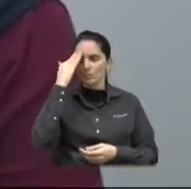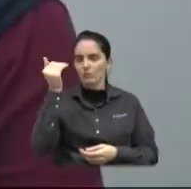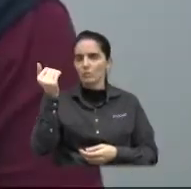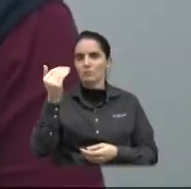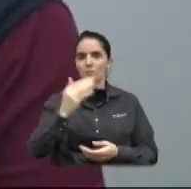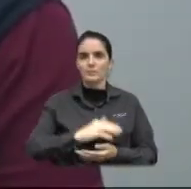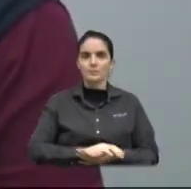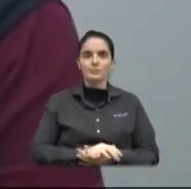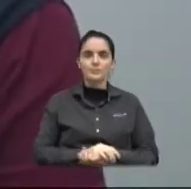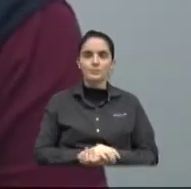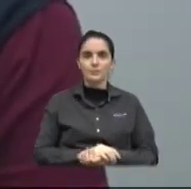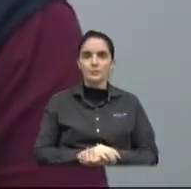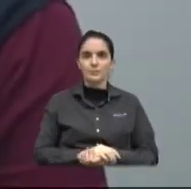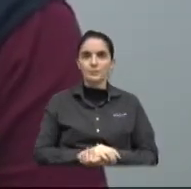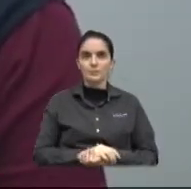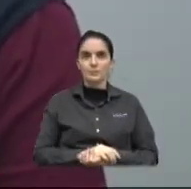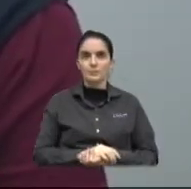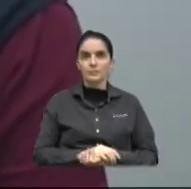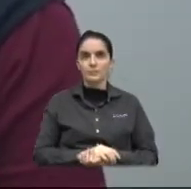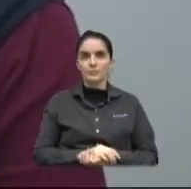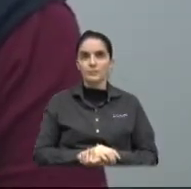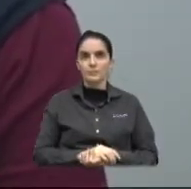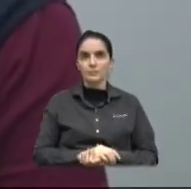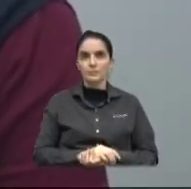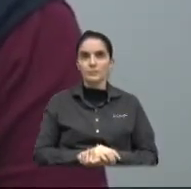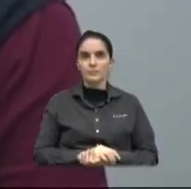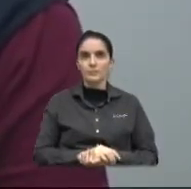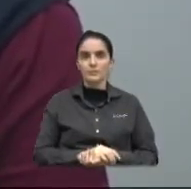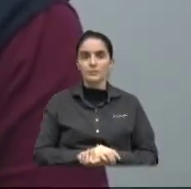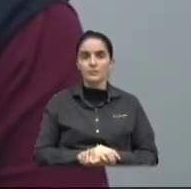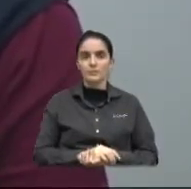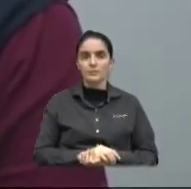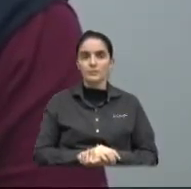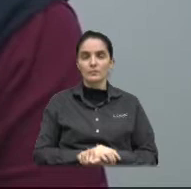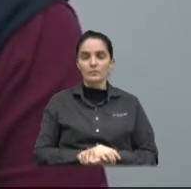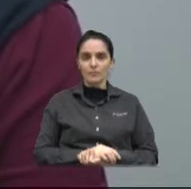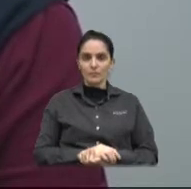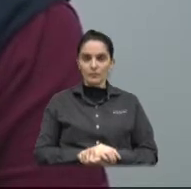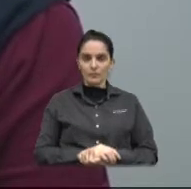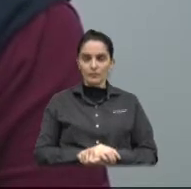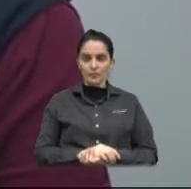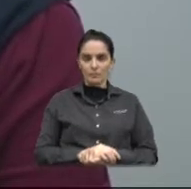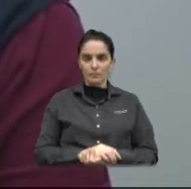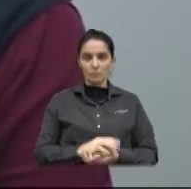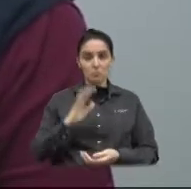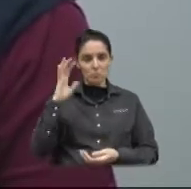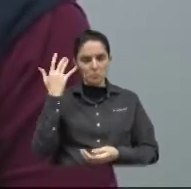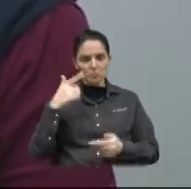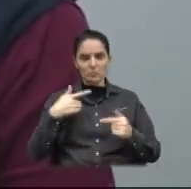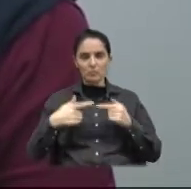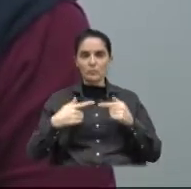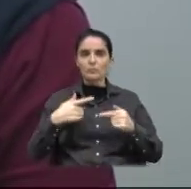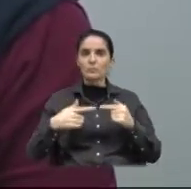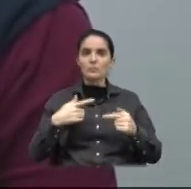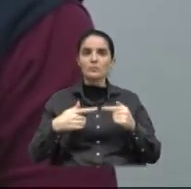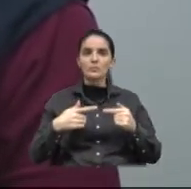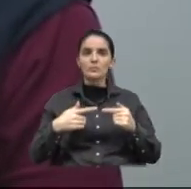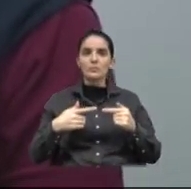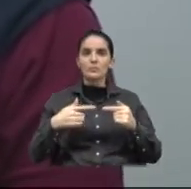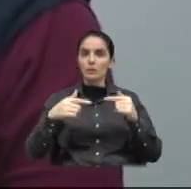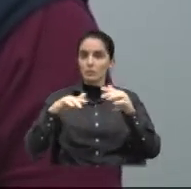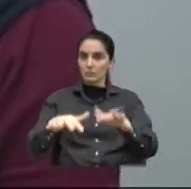são neles que nos vamos nos basear e muitas vezes uma discussão aqui no plenário para aquele que não